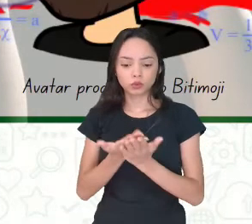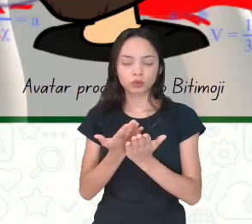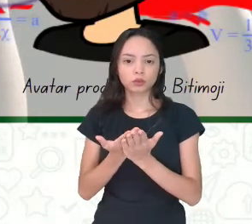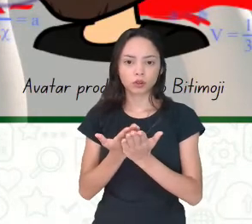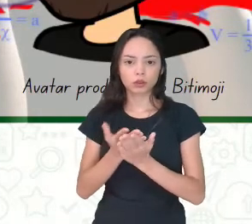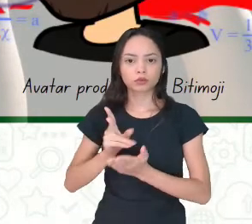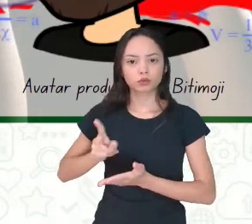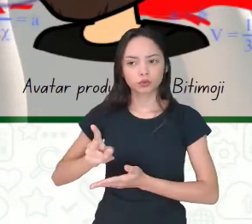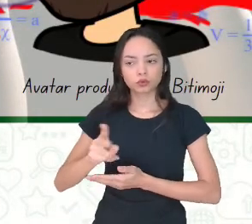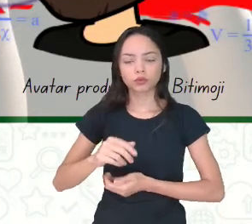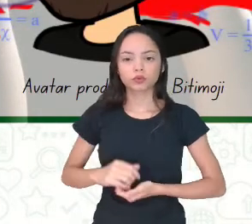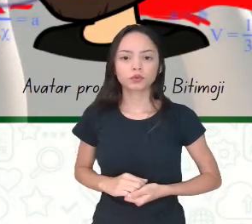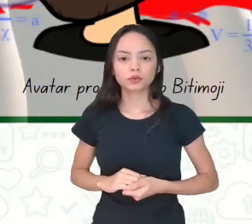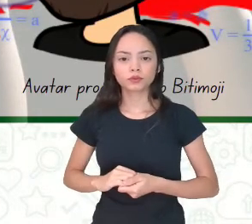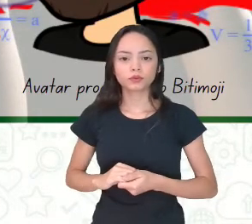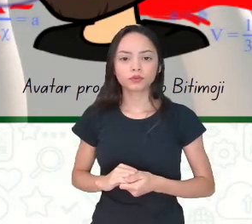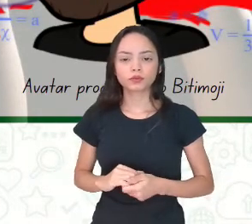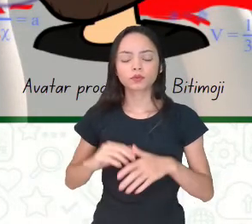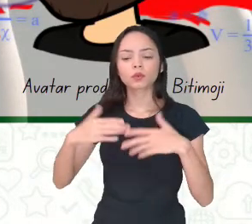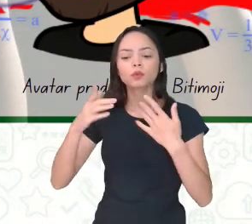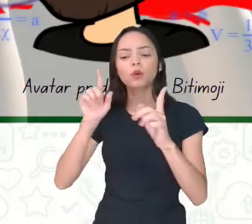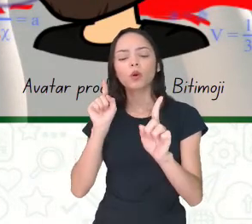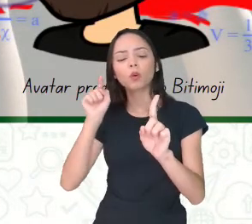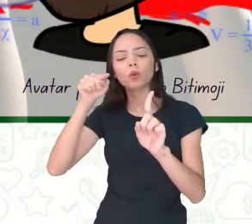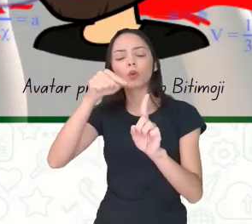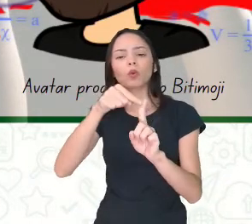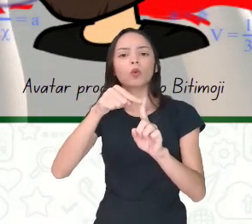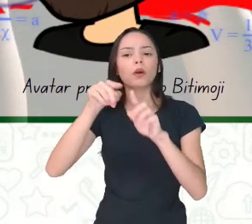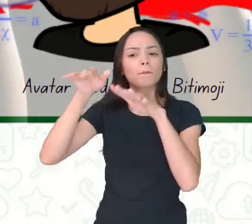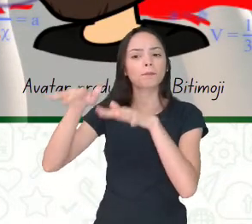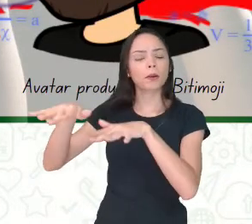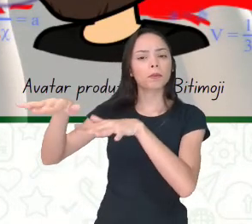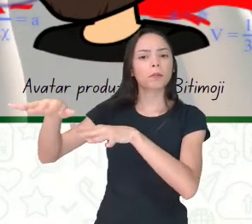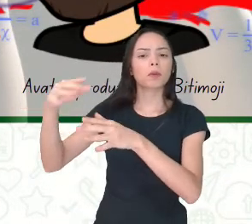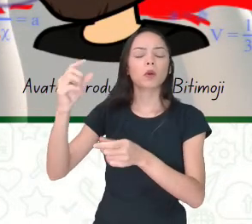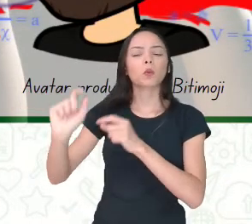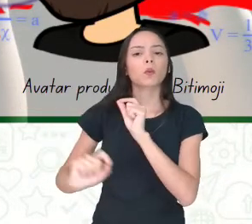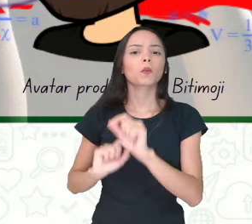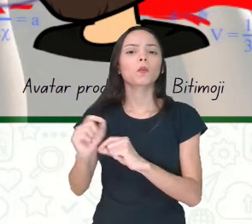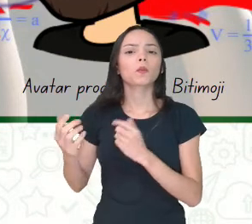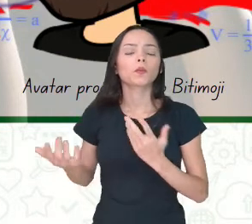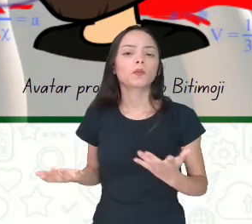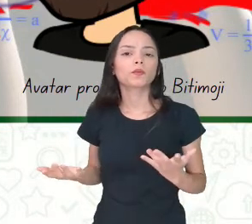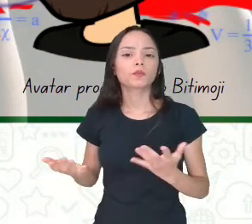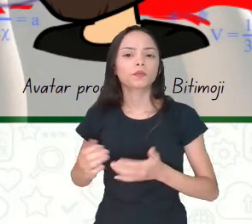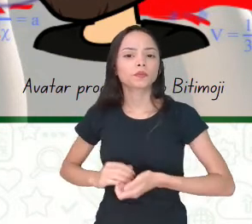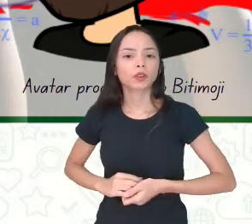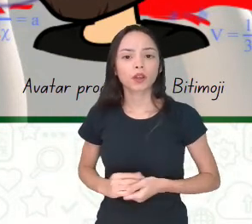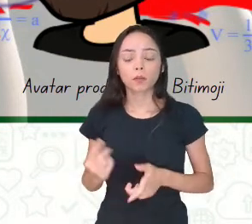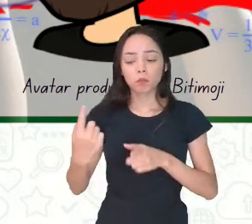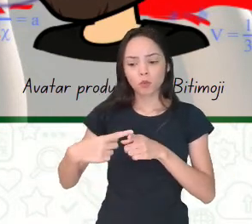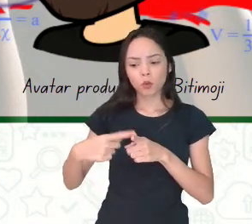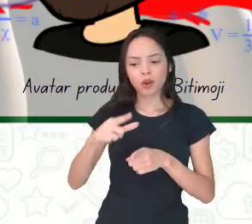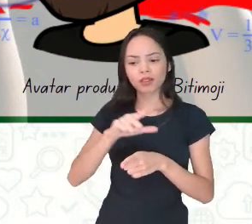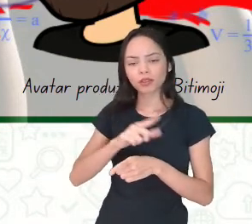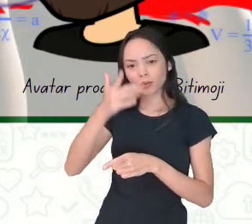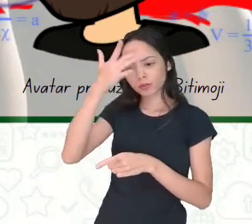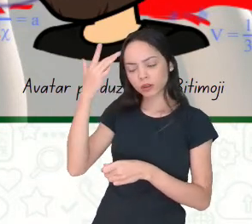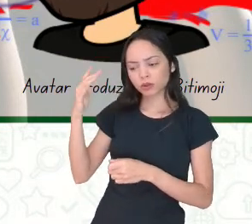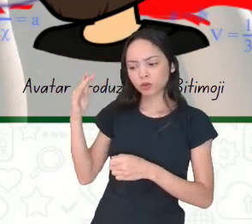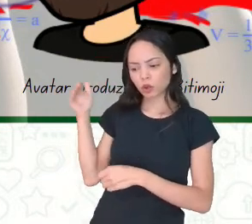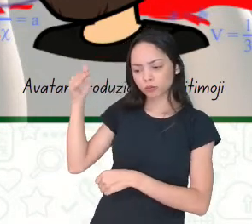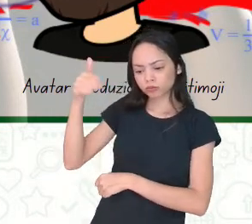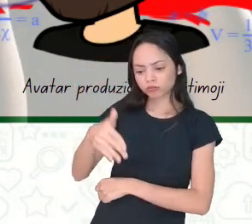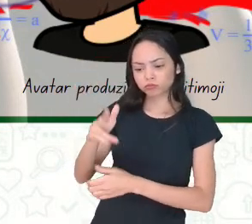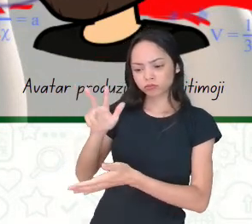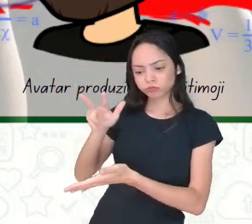aula. Qual a finalidade dessas manifestações, né? Por que é que a gente tem essas pessoas indo para as ruas e